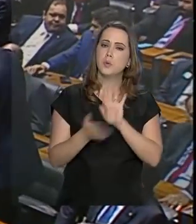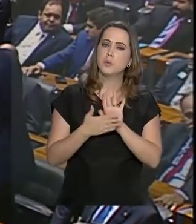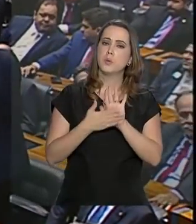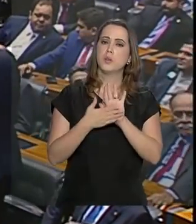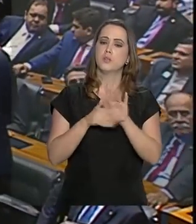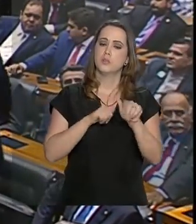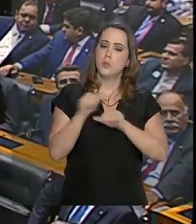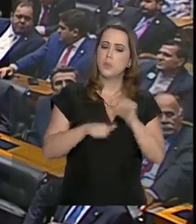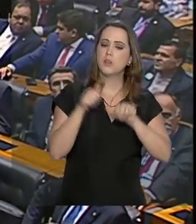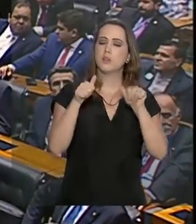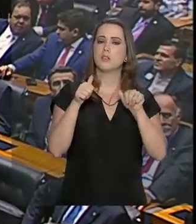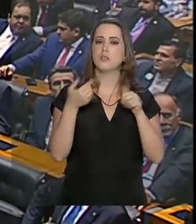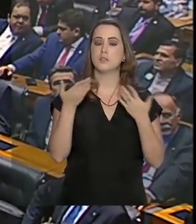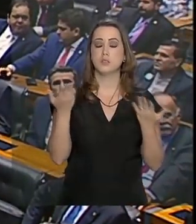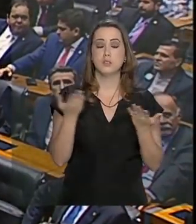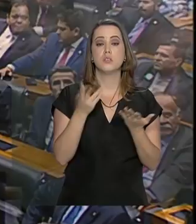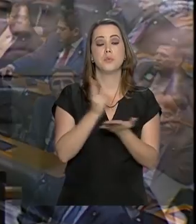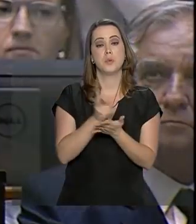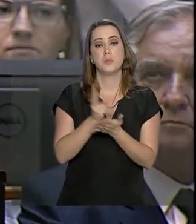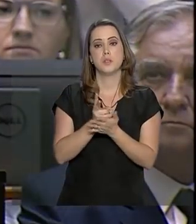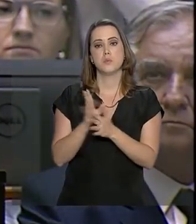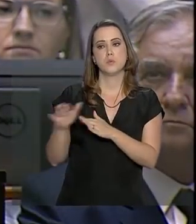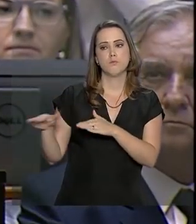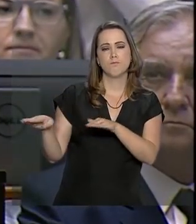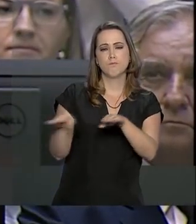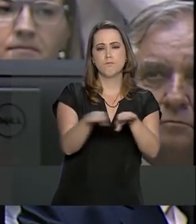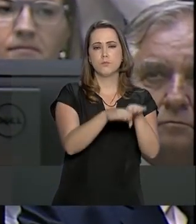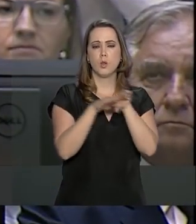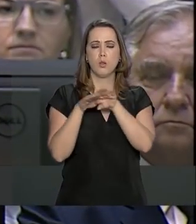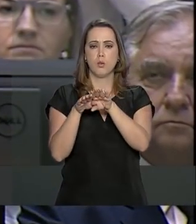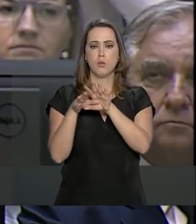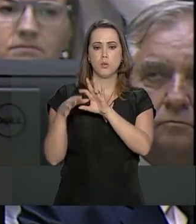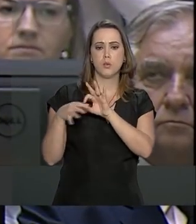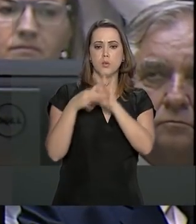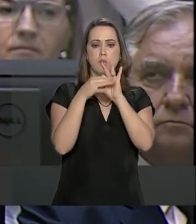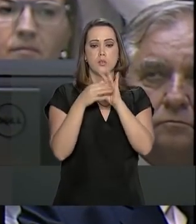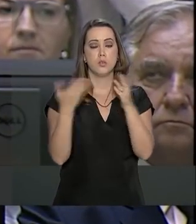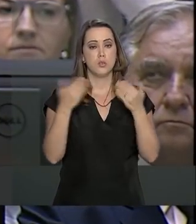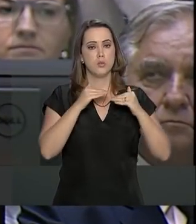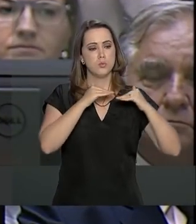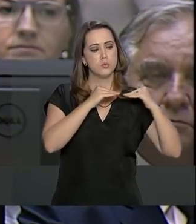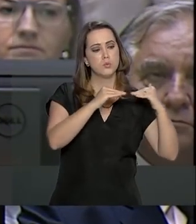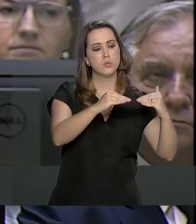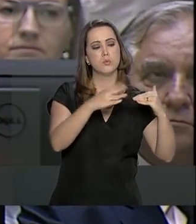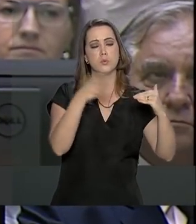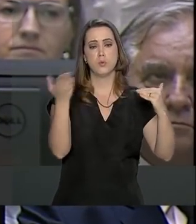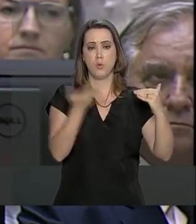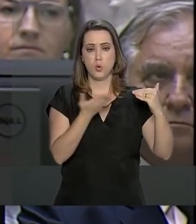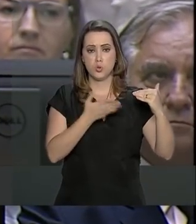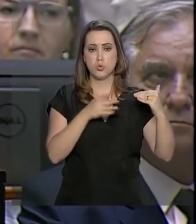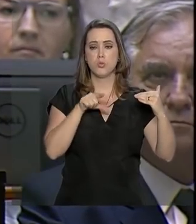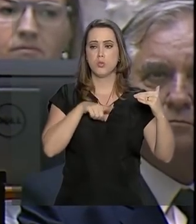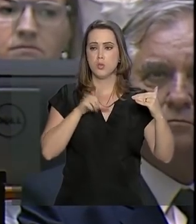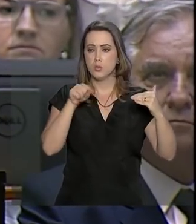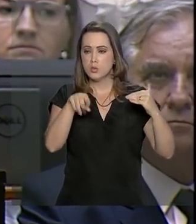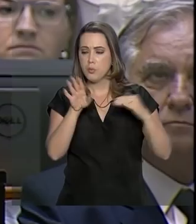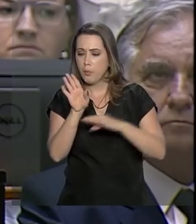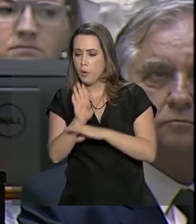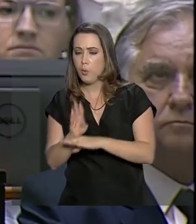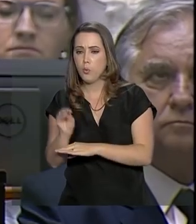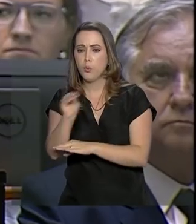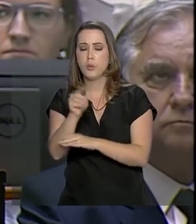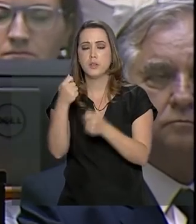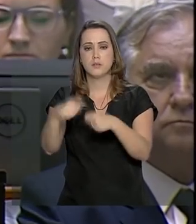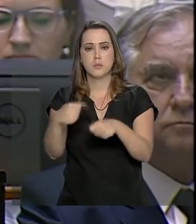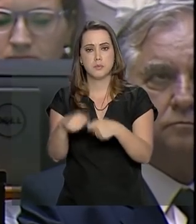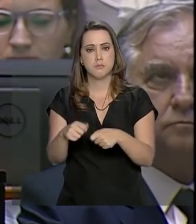proposta moderna e, ao mesmo tempo, fraterna, que conjuga o equilíbrio atuarial com o amparo a quem